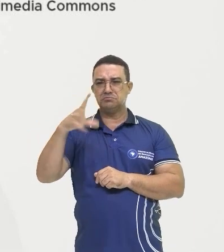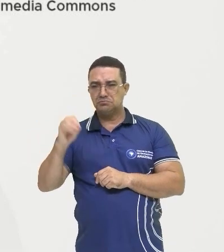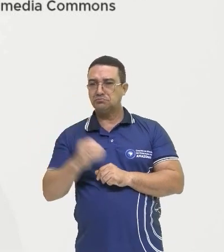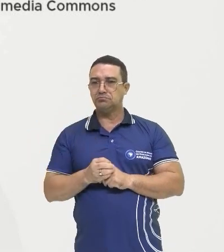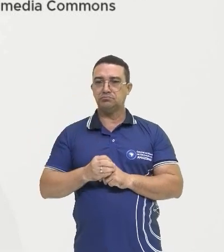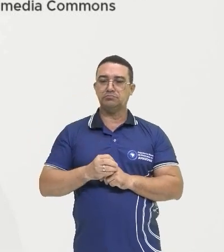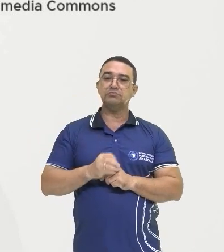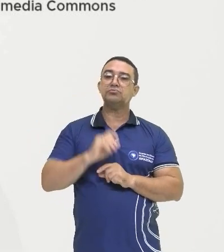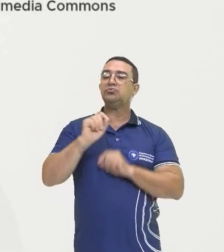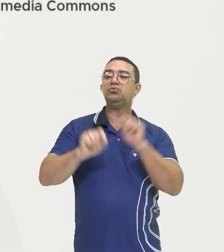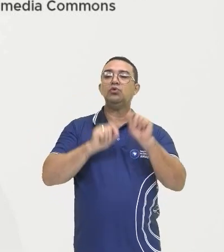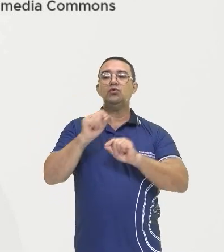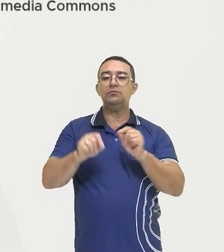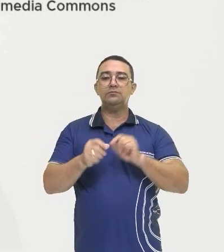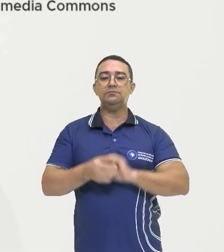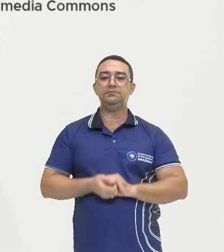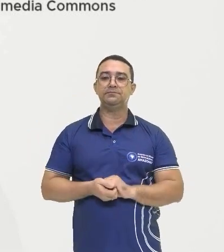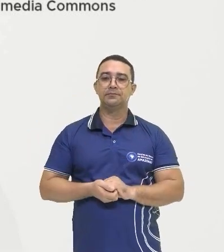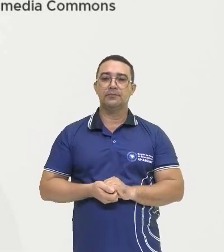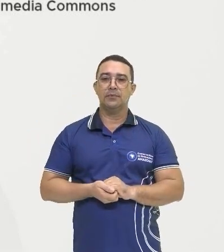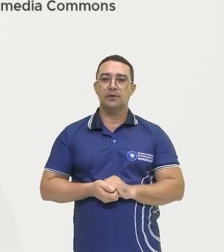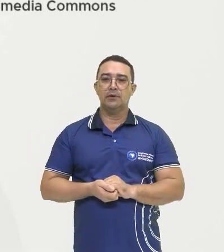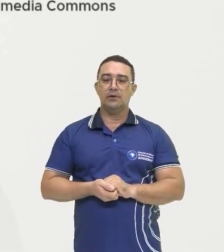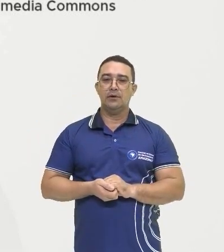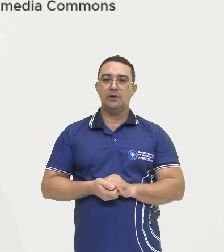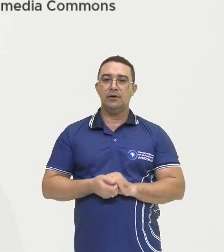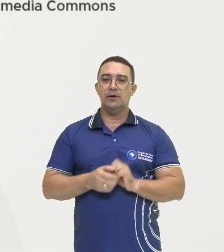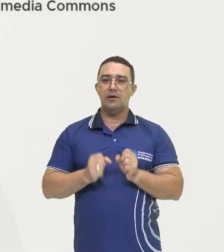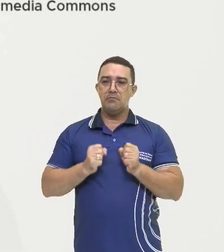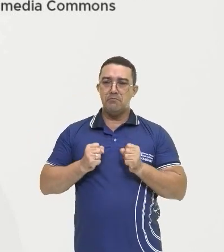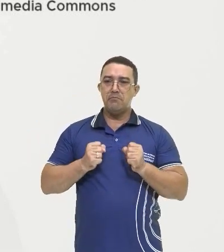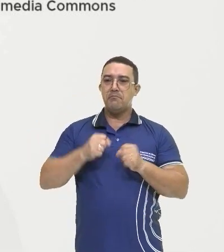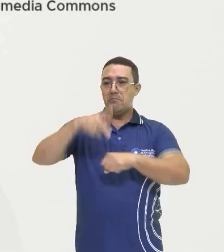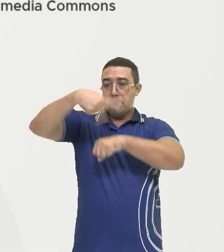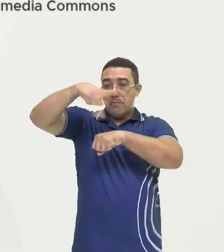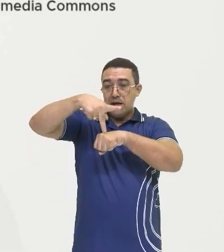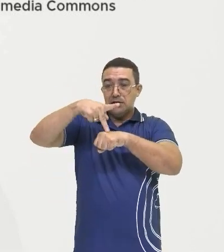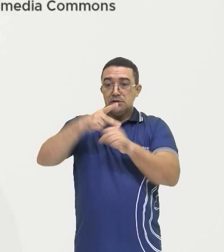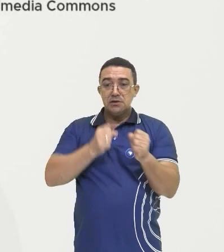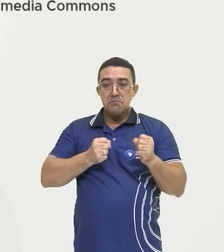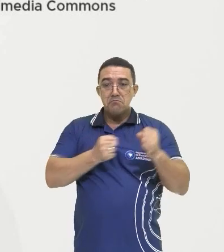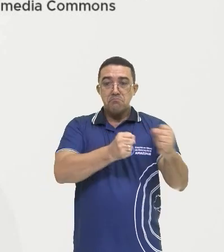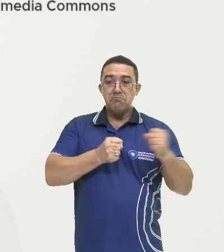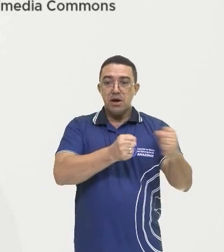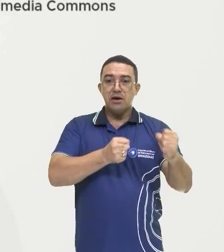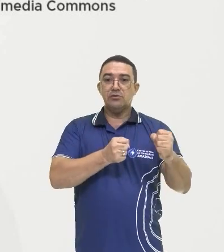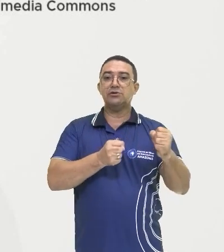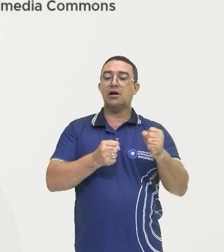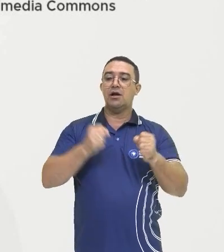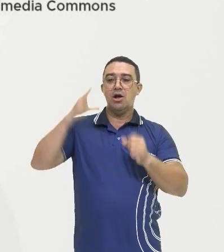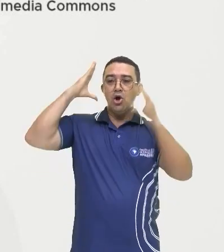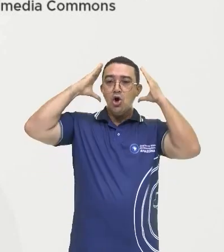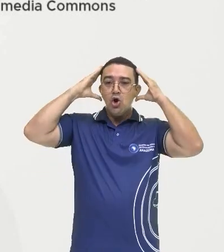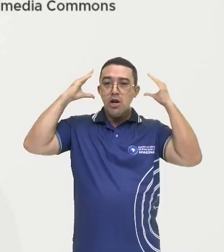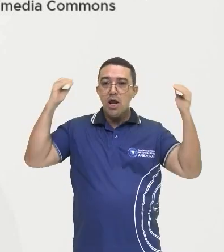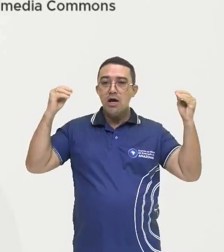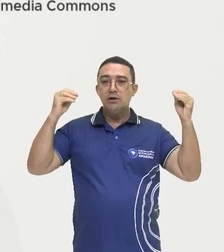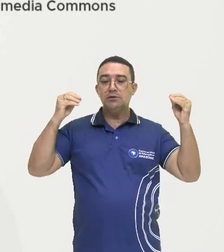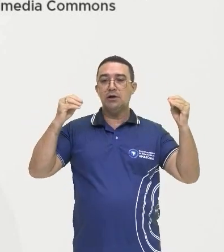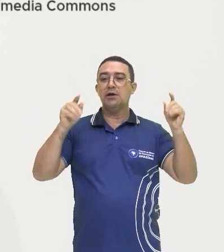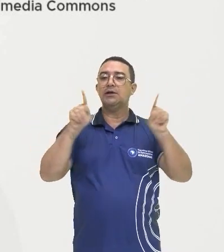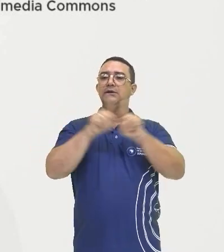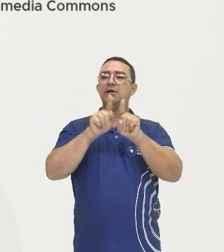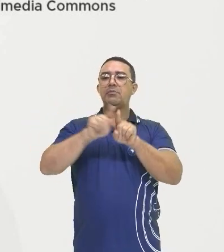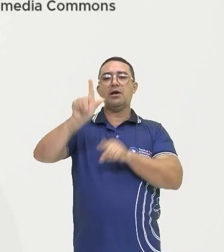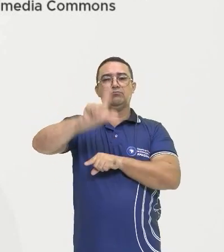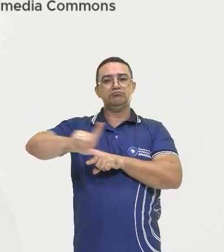e Luxemburgo vão se juntar e formar o que nós chamamos de Benelux, tá certo? Eles se juntaram e